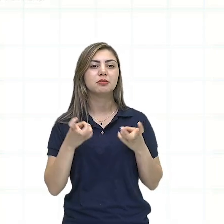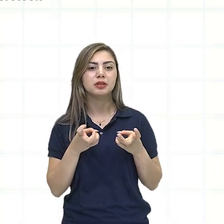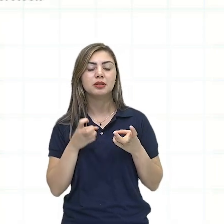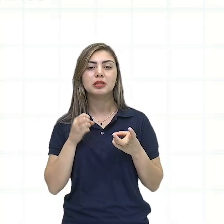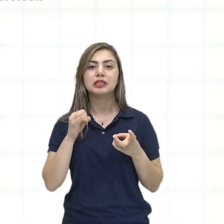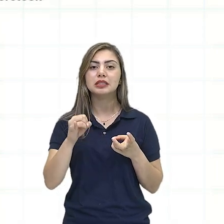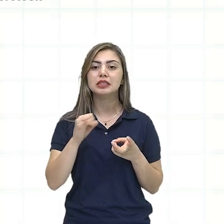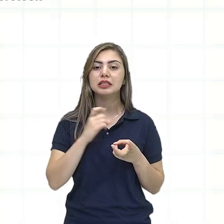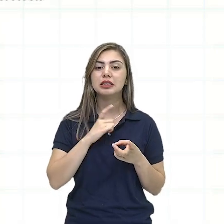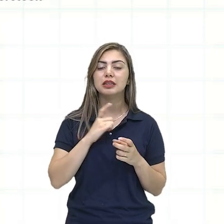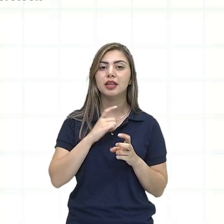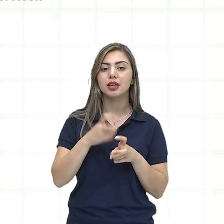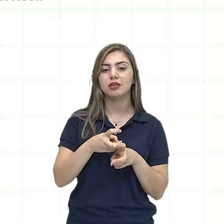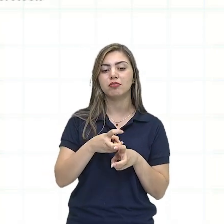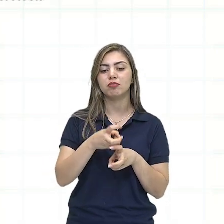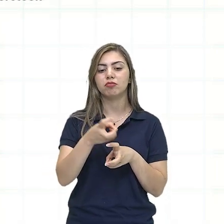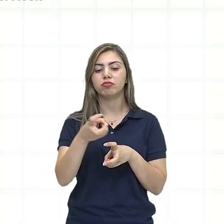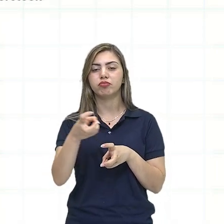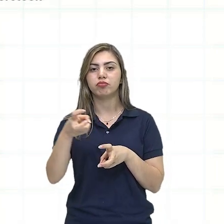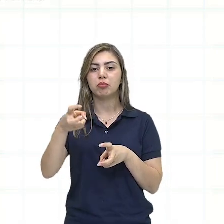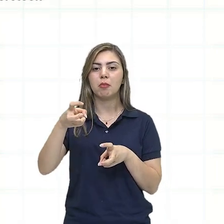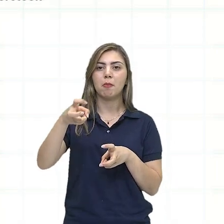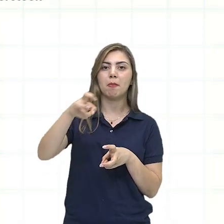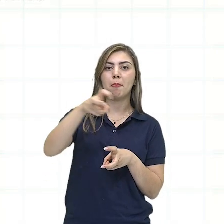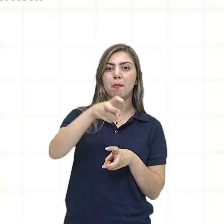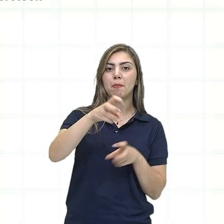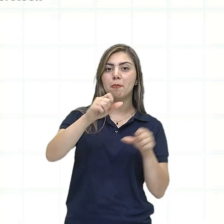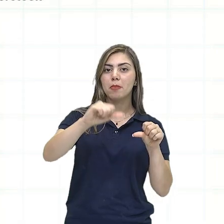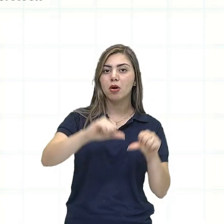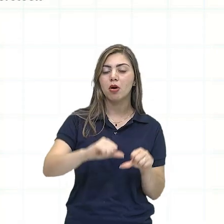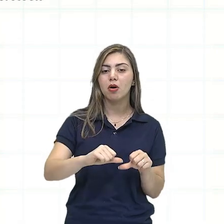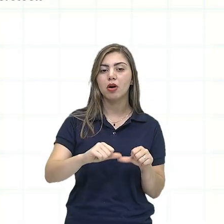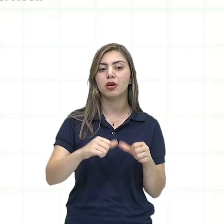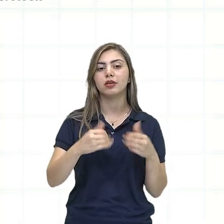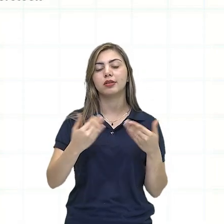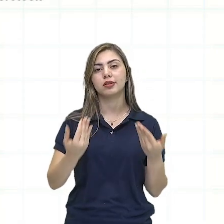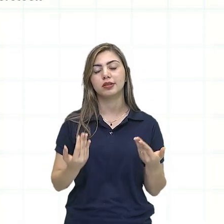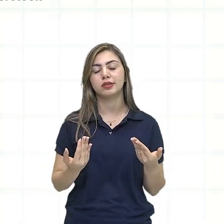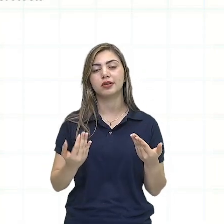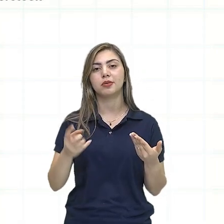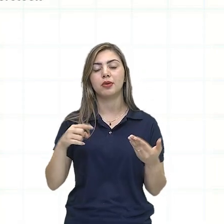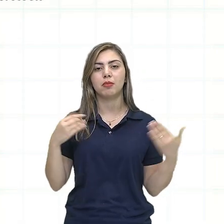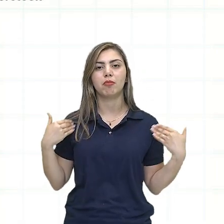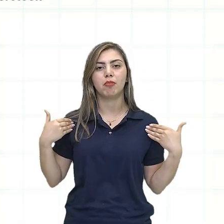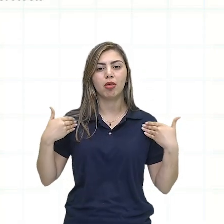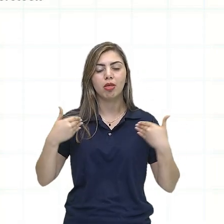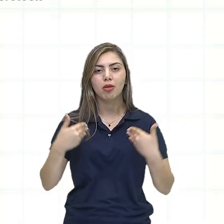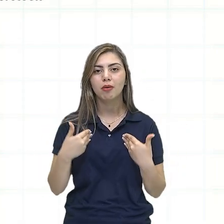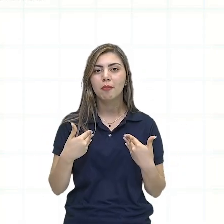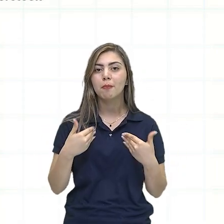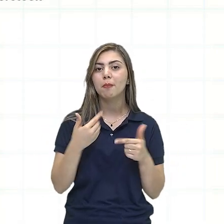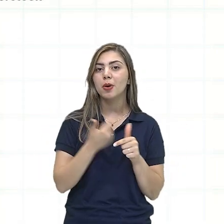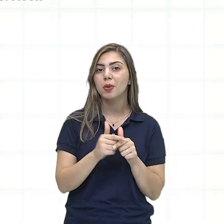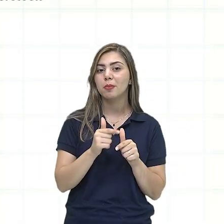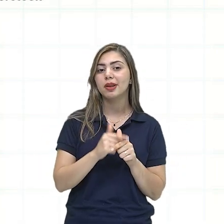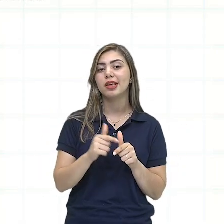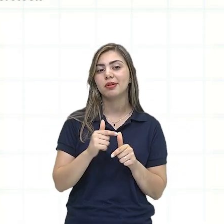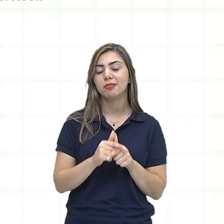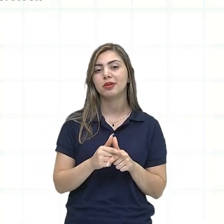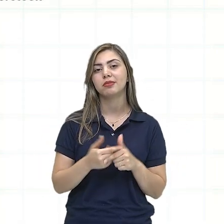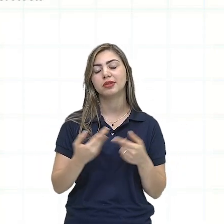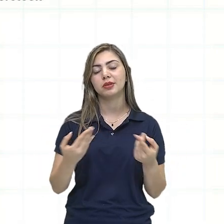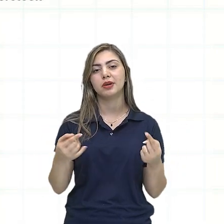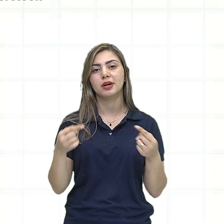dessa curvatura que já existe na nossa coluna, eu estou falando de um desvio postural, eu estou falando, então, de um